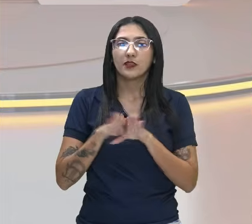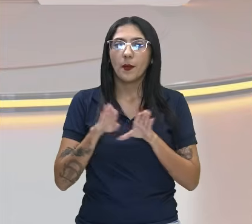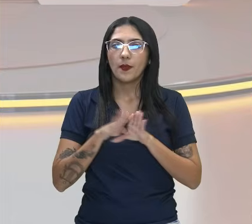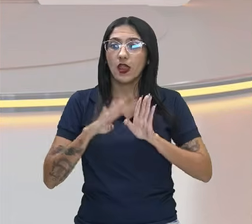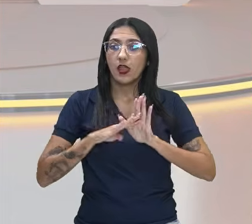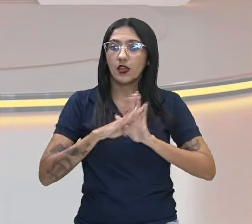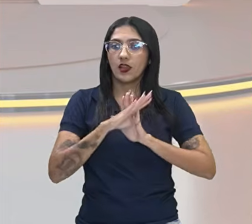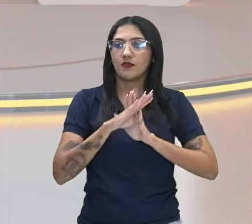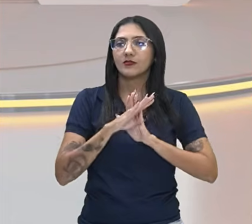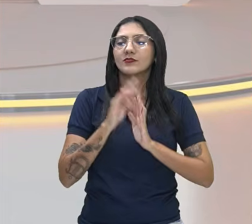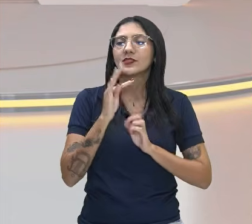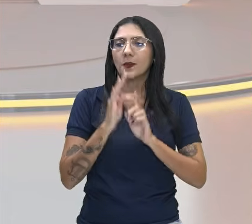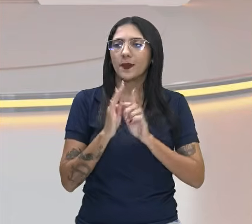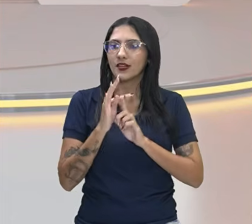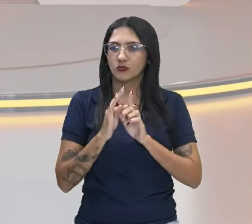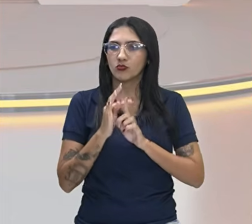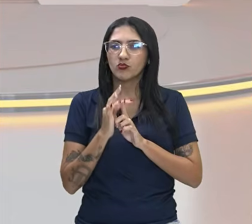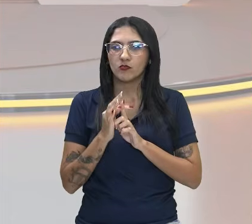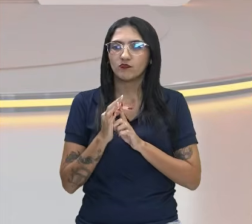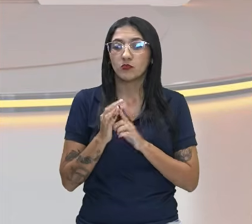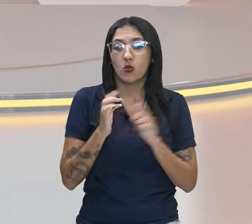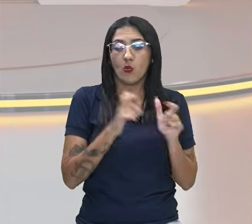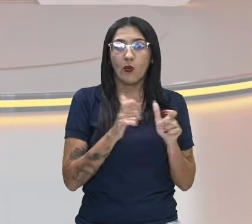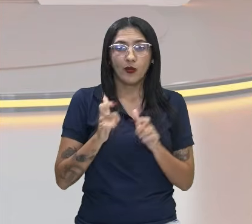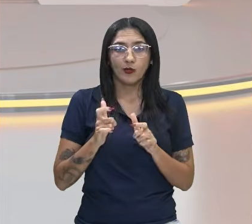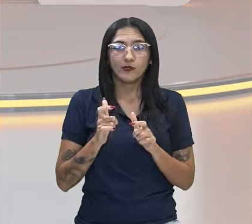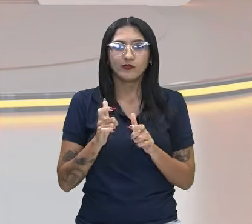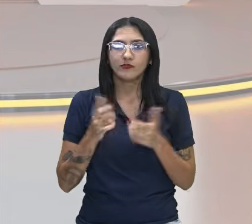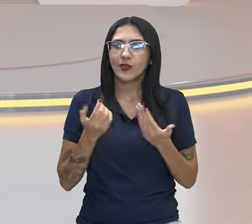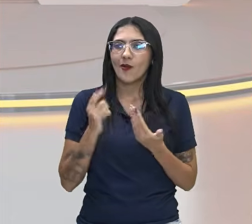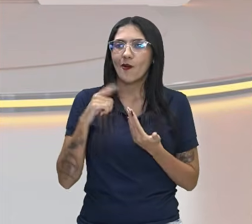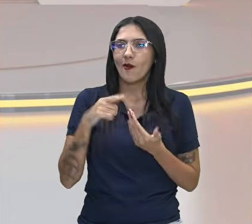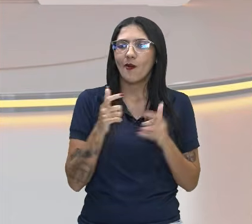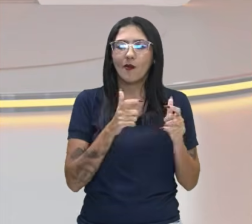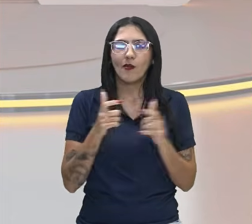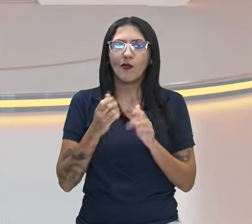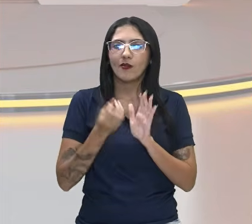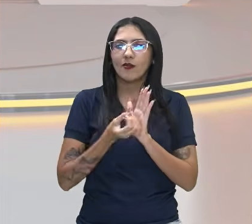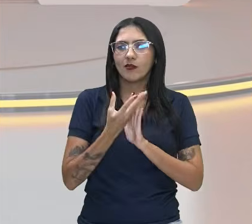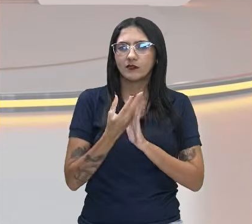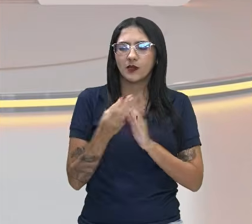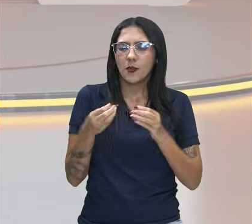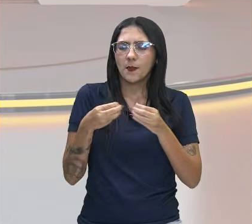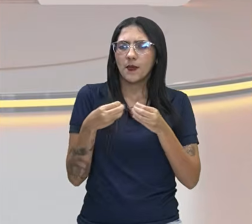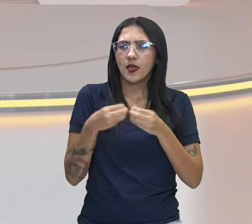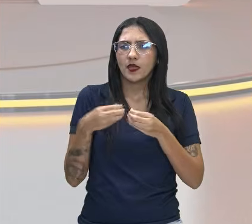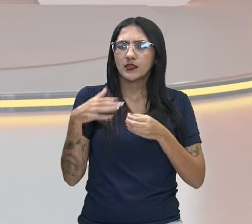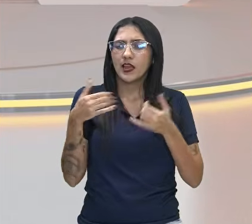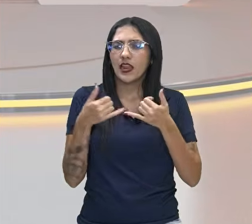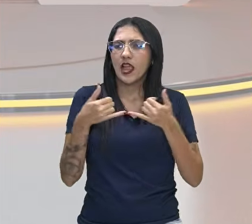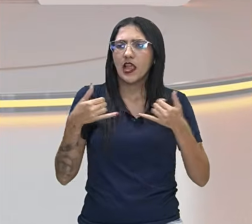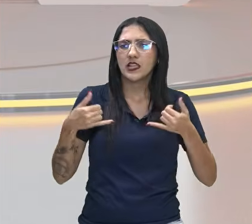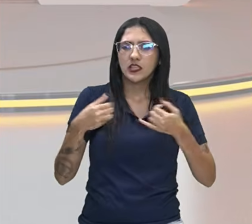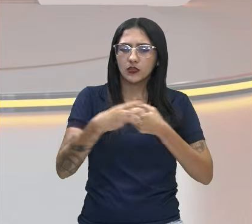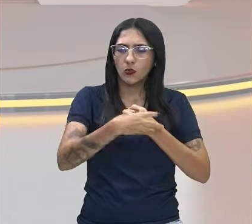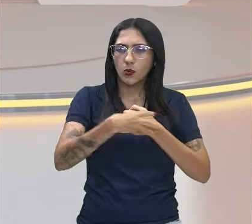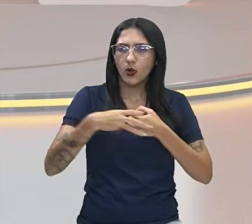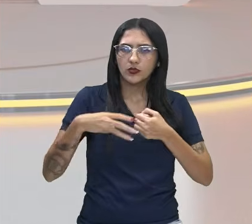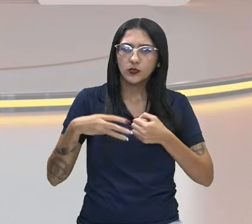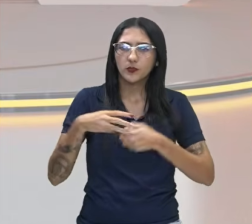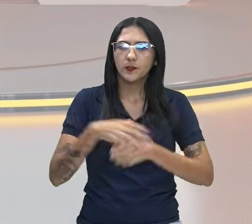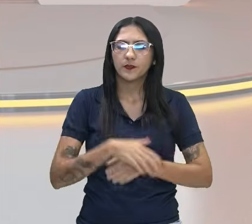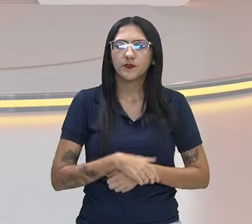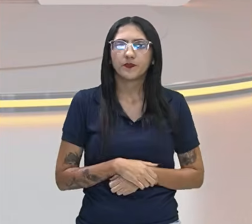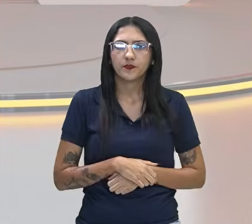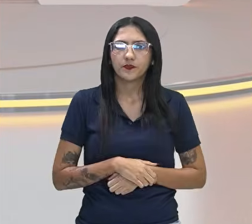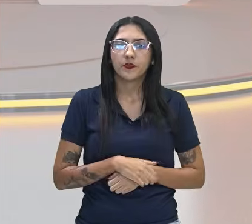temperatura nas regiões onde elas chegam e originam-se principalmente próximo à linha do Equador. Isso são